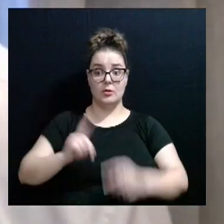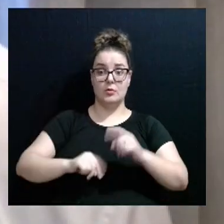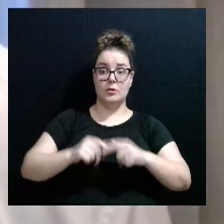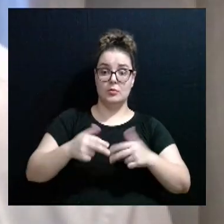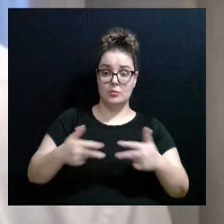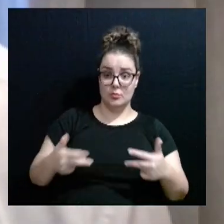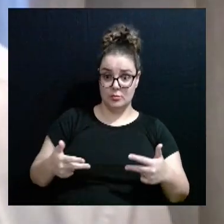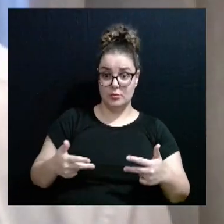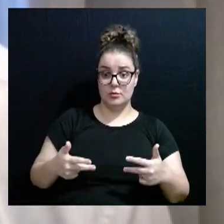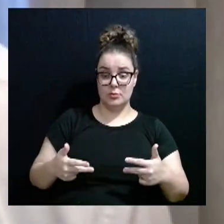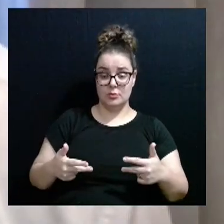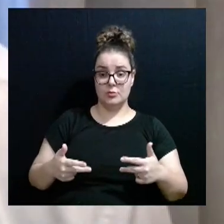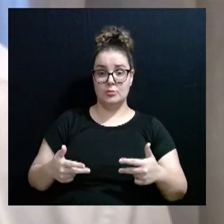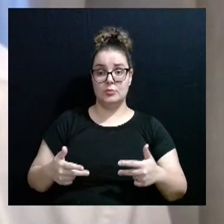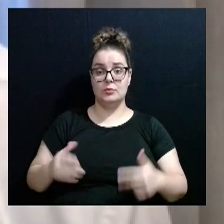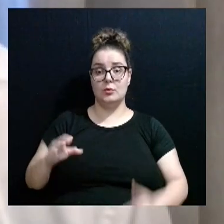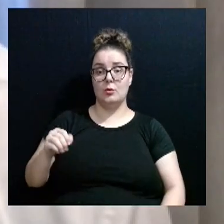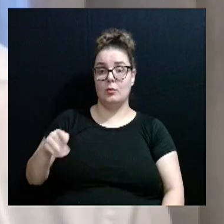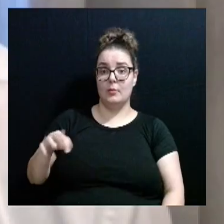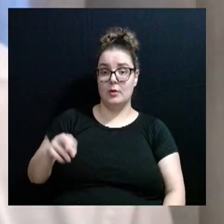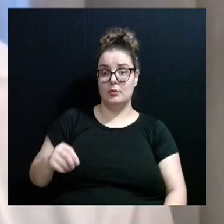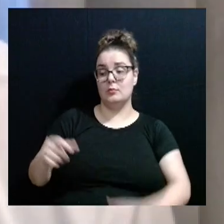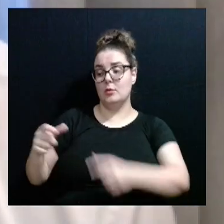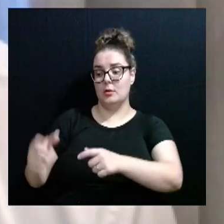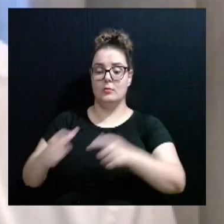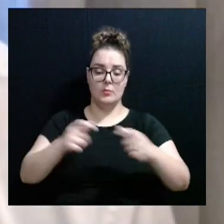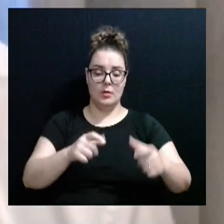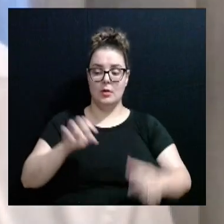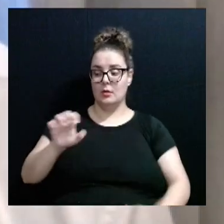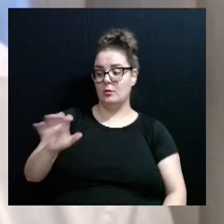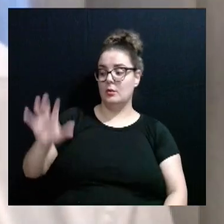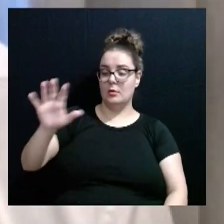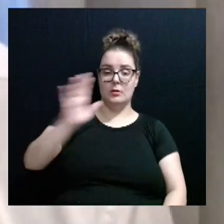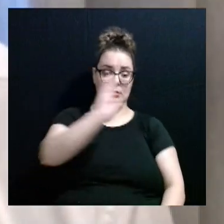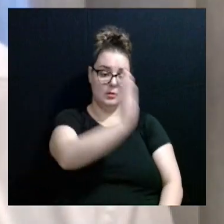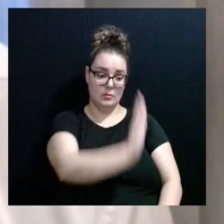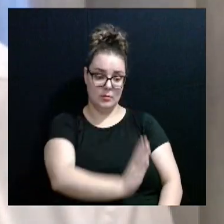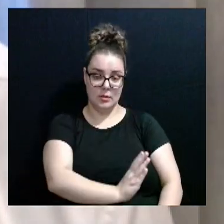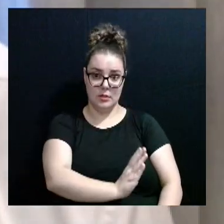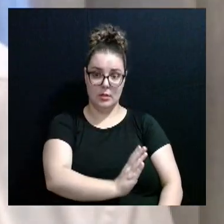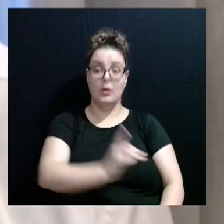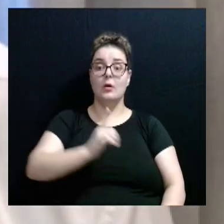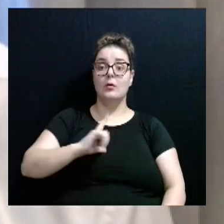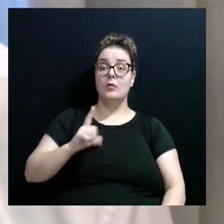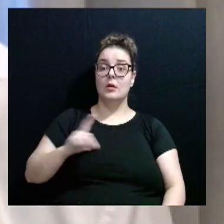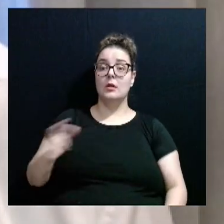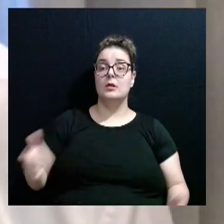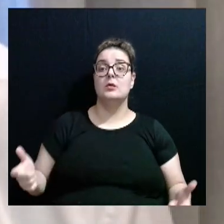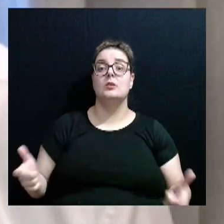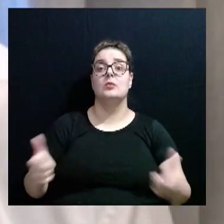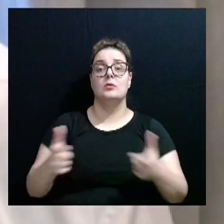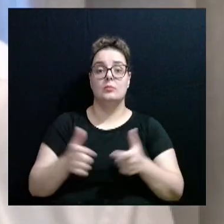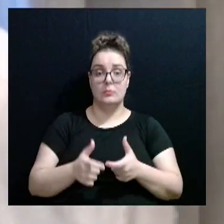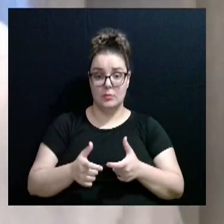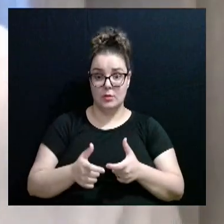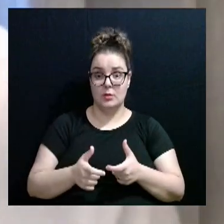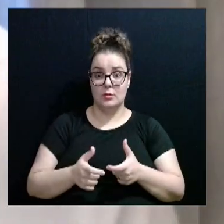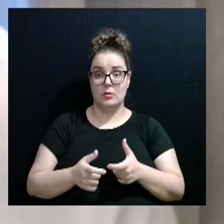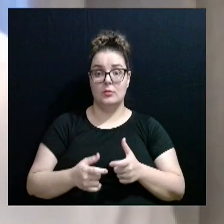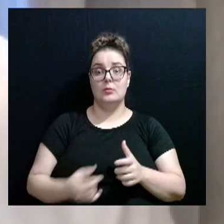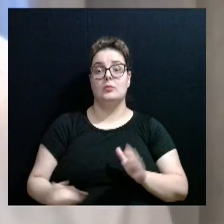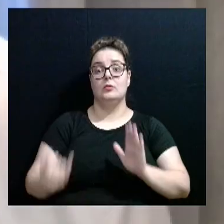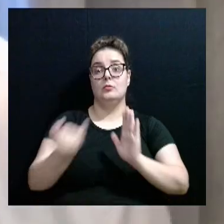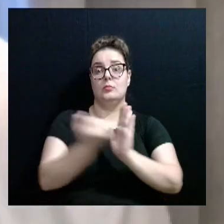entre os dois blocos, né, União Europeia e Brasil, vão ter uma redução gradual do imposto de importação, que